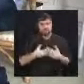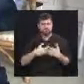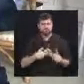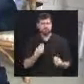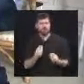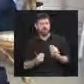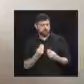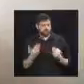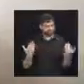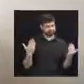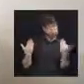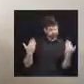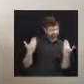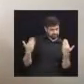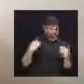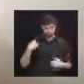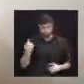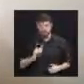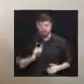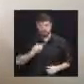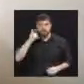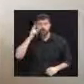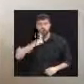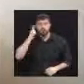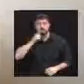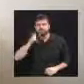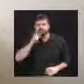como se você conseguisse,